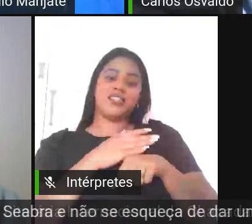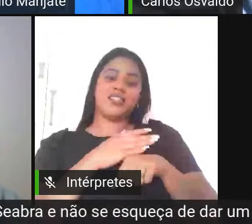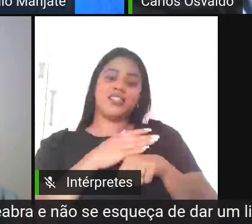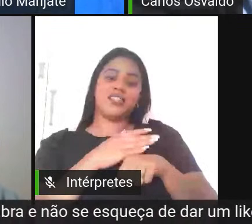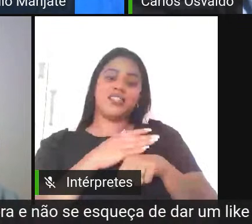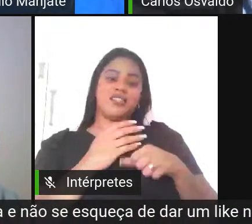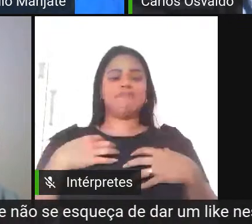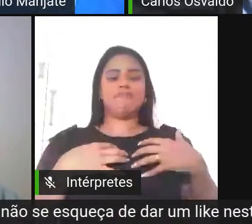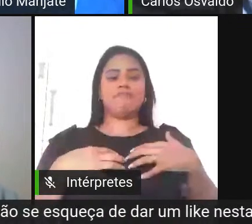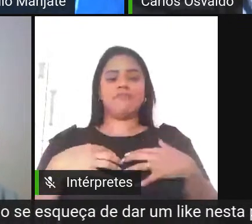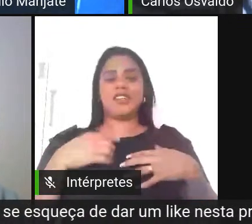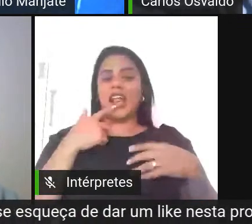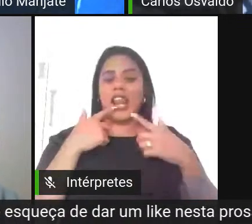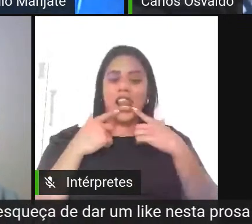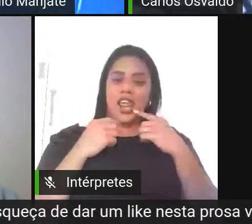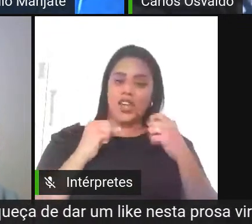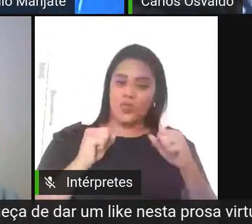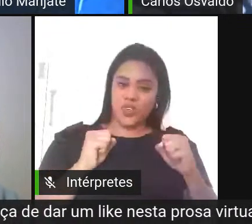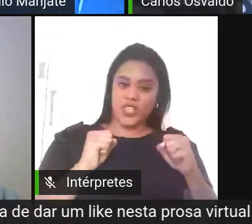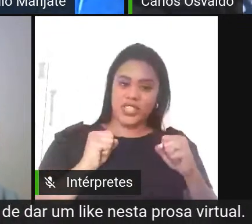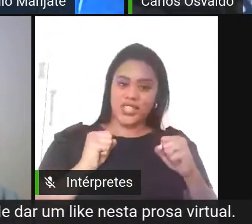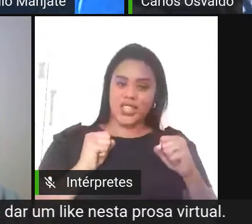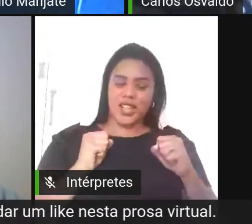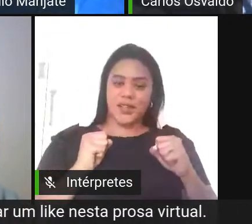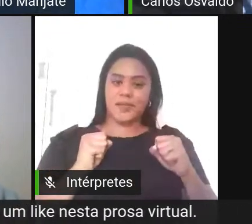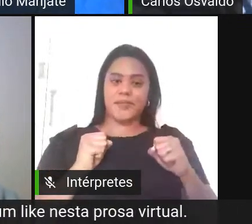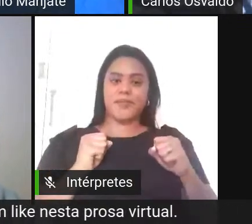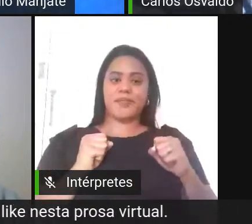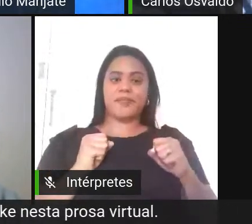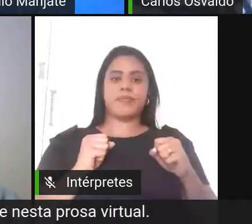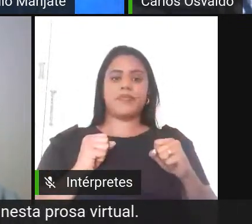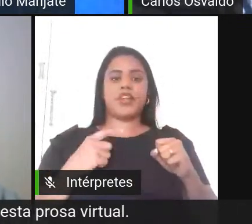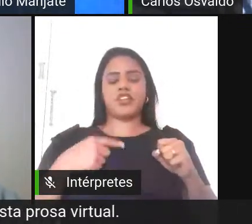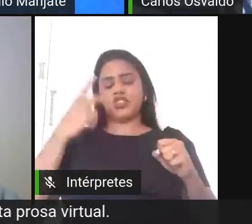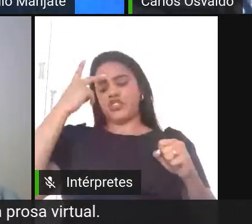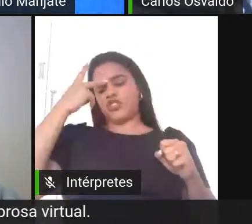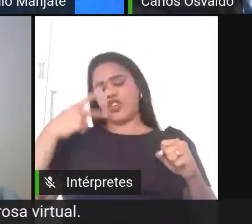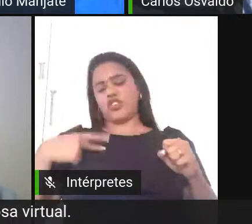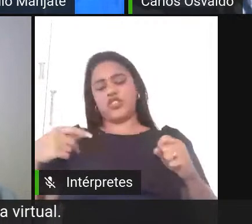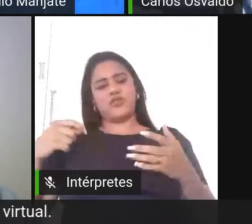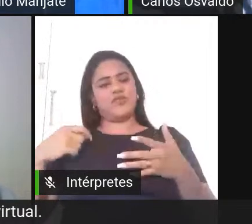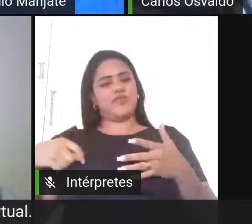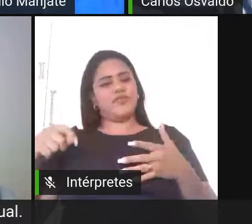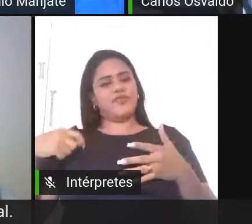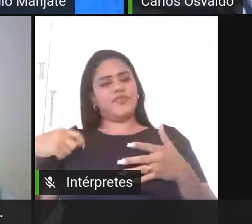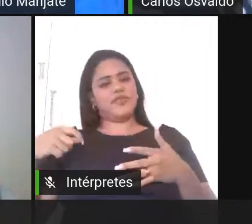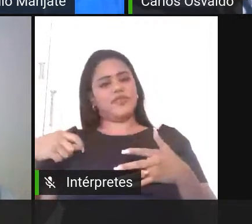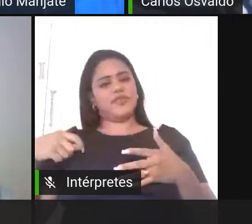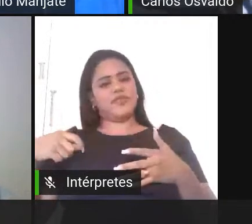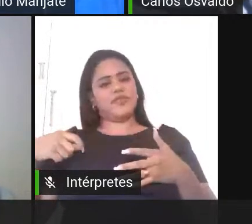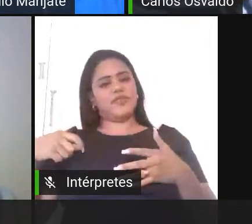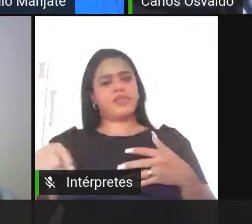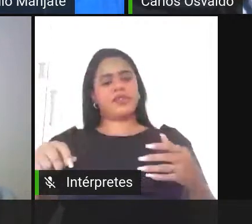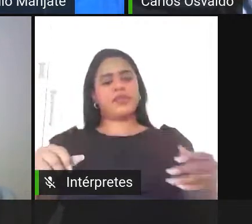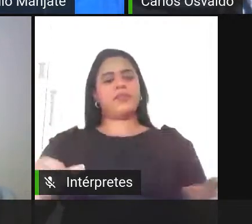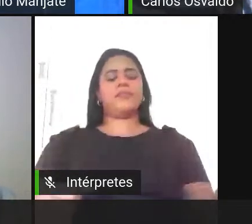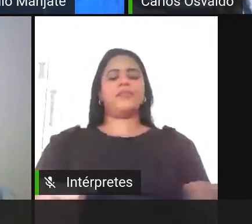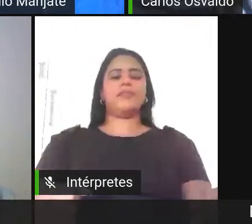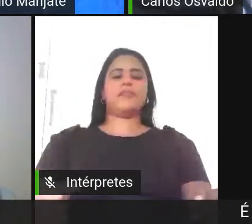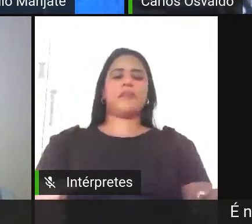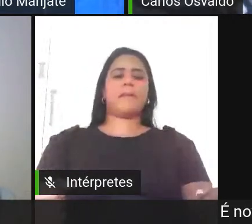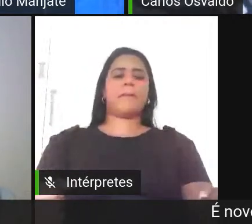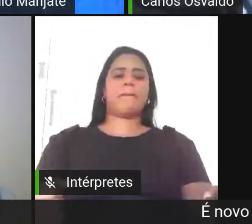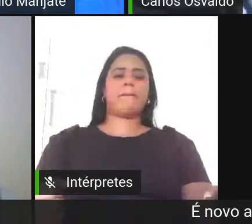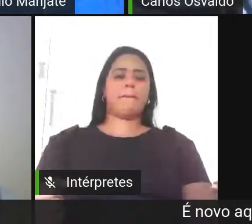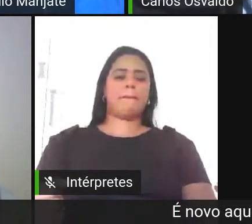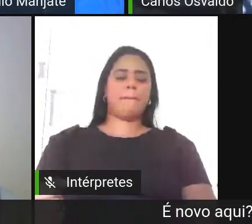em isolamento, sozinho, mas é motivado por uma natureza altruísta. Portanto, eu quando escrevo é realmente para